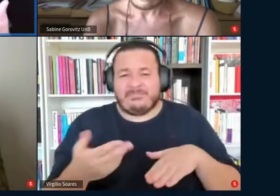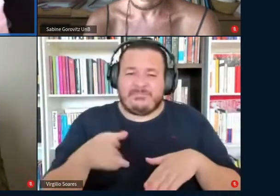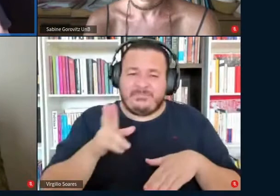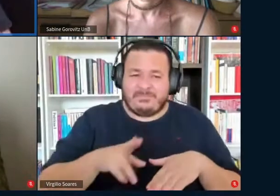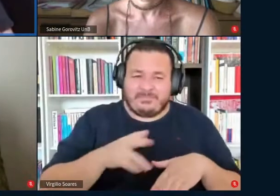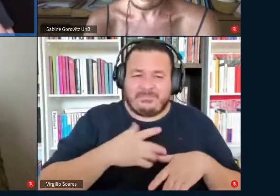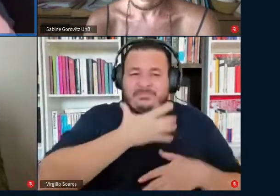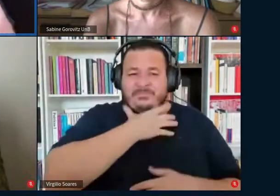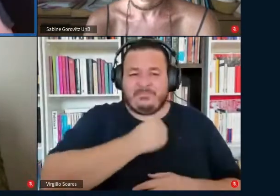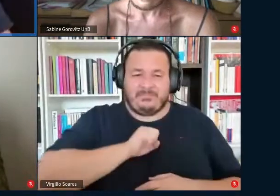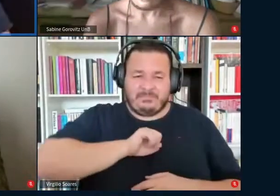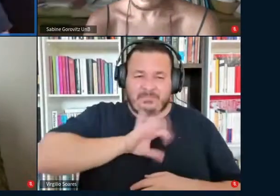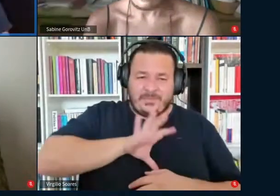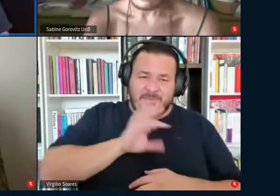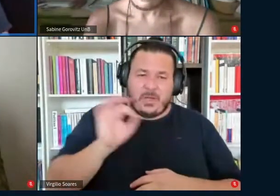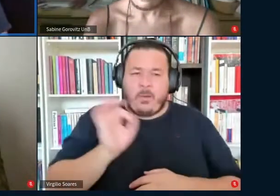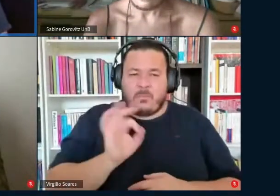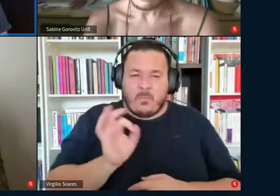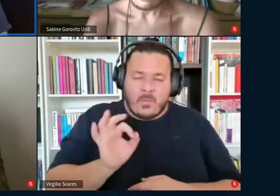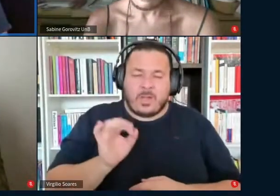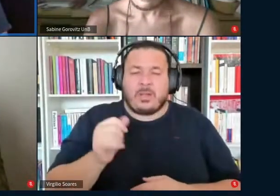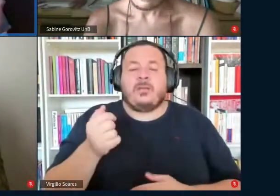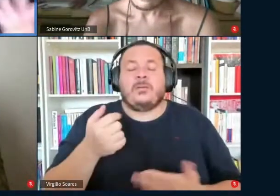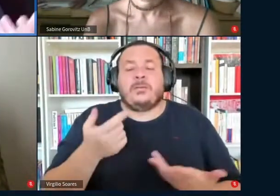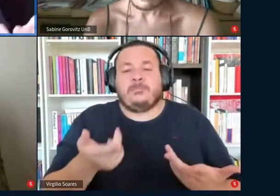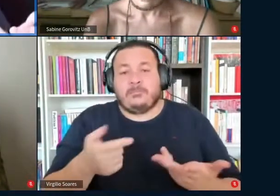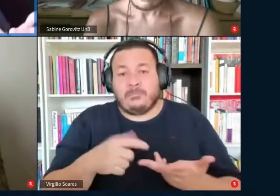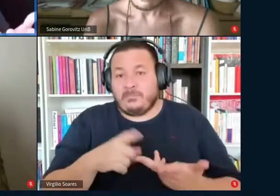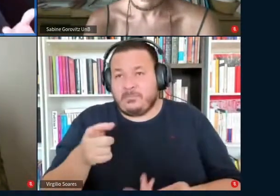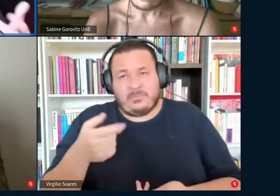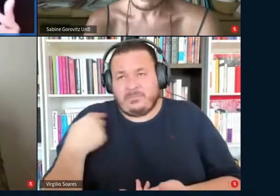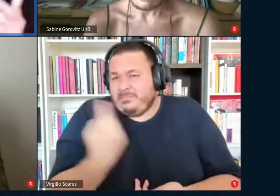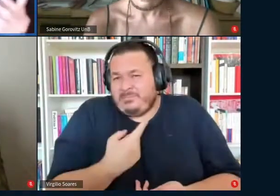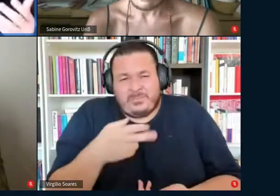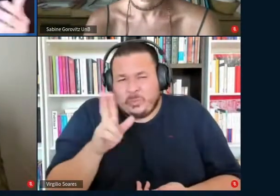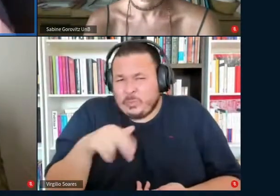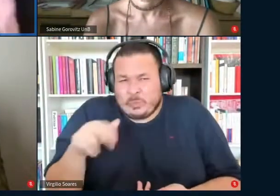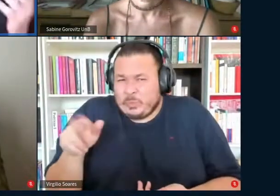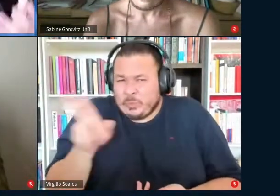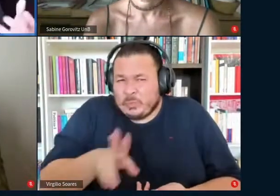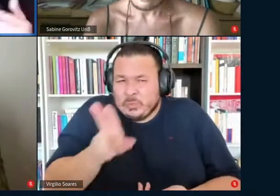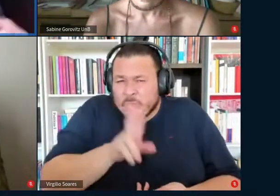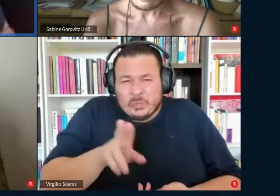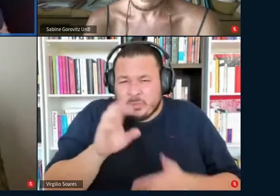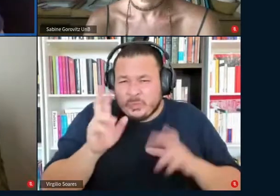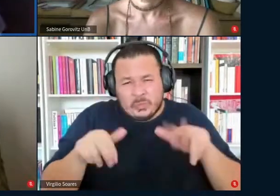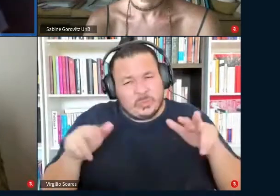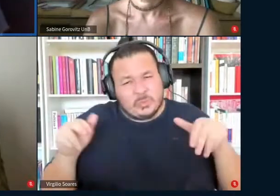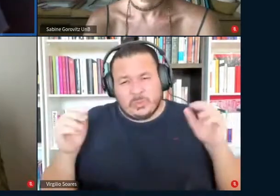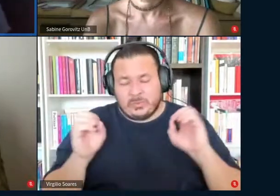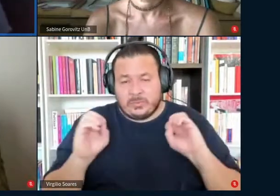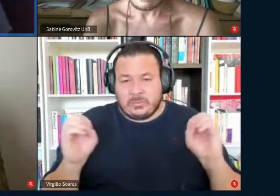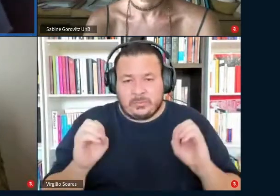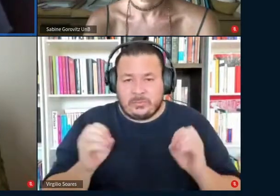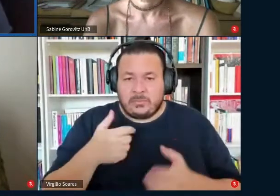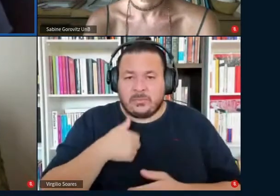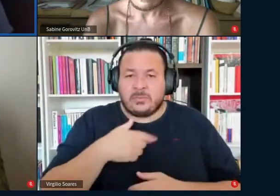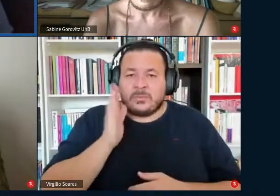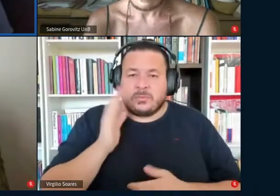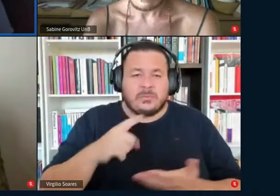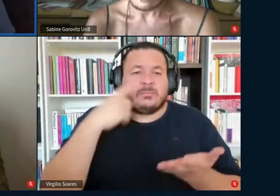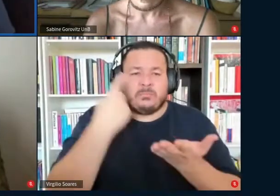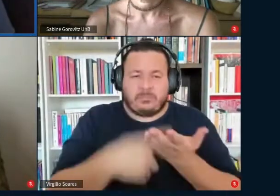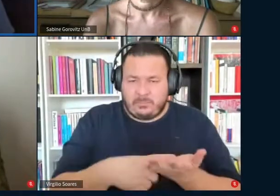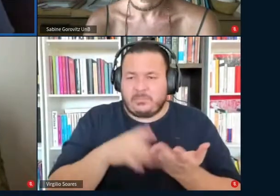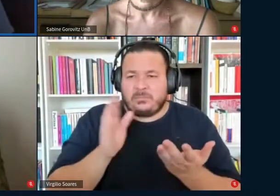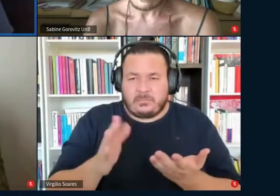um objeto gritante, que é uma coisa que a gente nunca usa, jamais usa, nunca usou. Isso é uma coisa que já tá